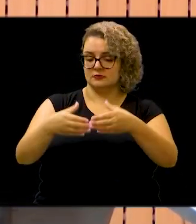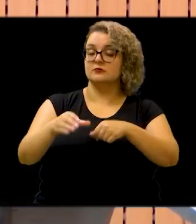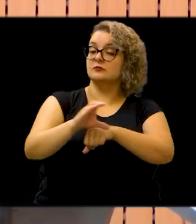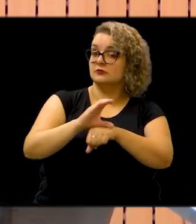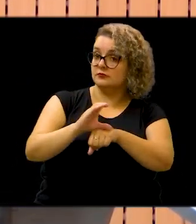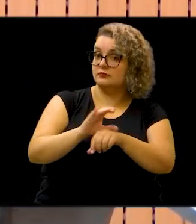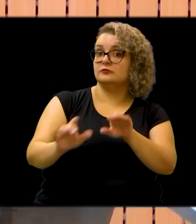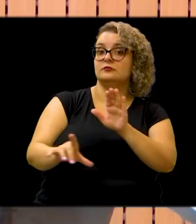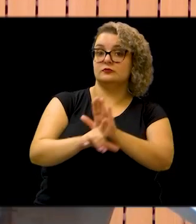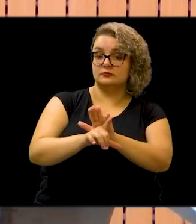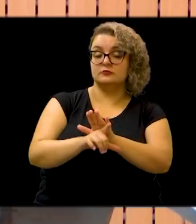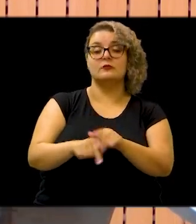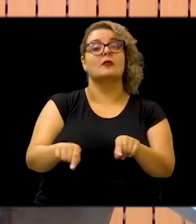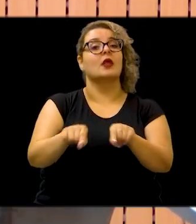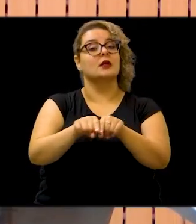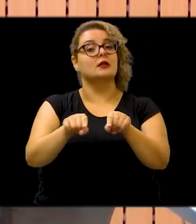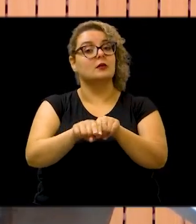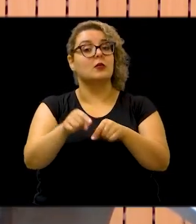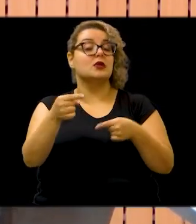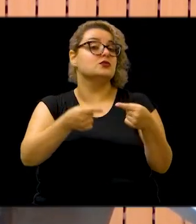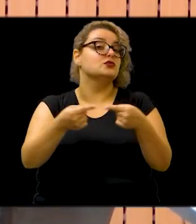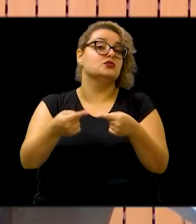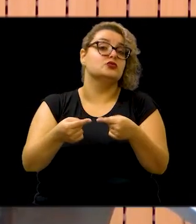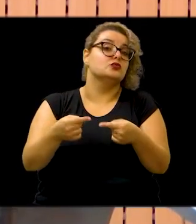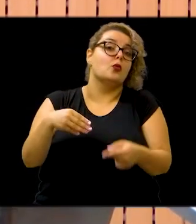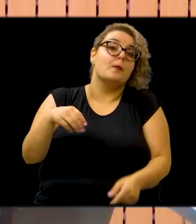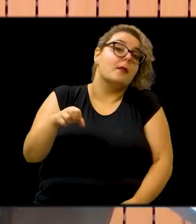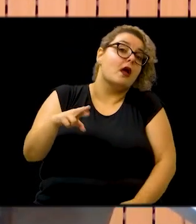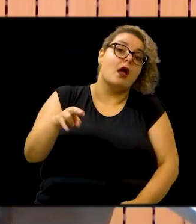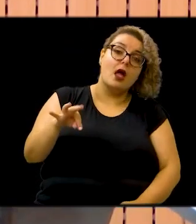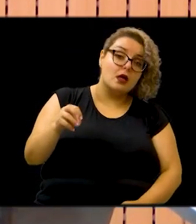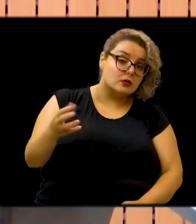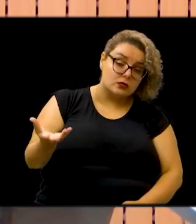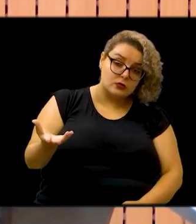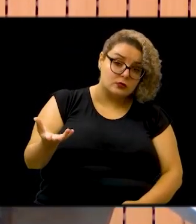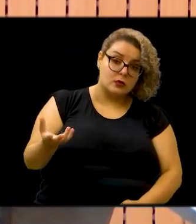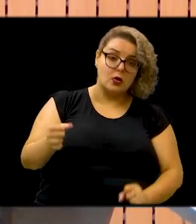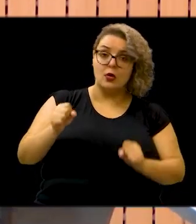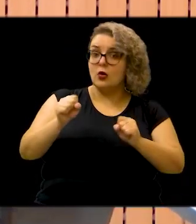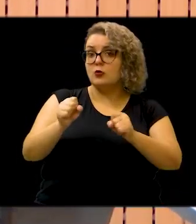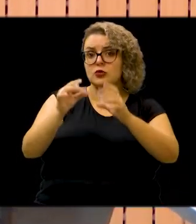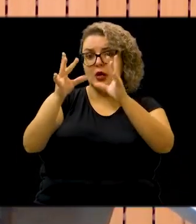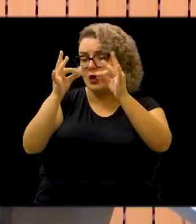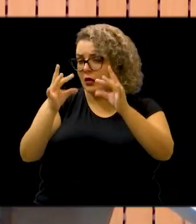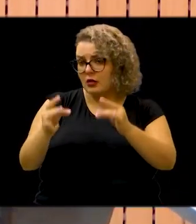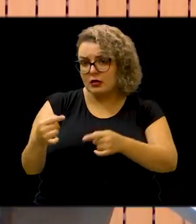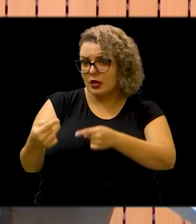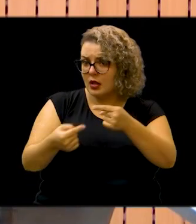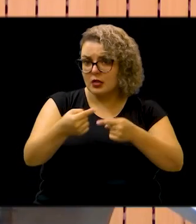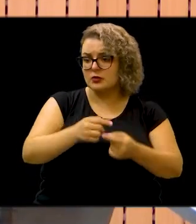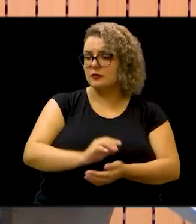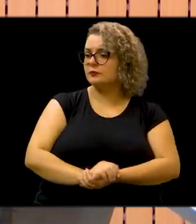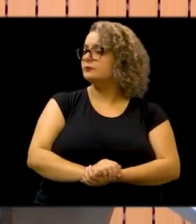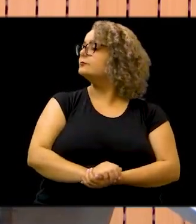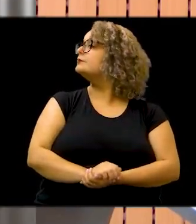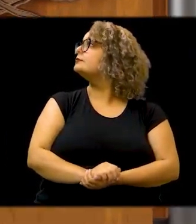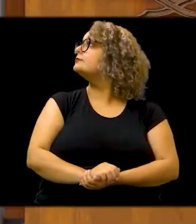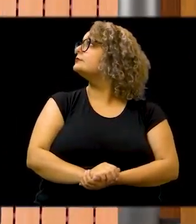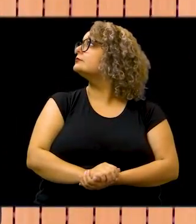na Comissão de Constituição e Legalidade, e poderia ser discutido no mérito, que a gente poderia, inclusive, aprofundar a